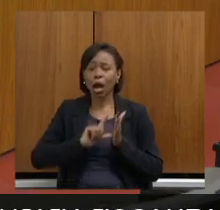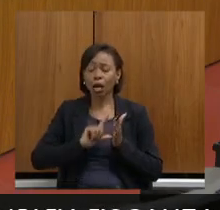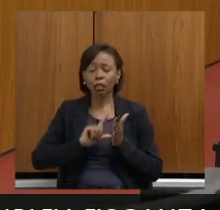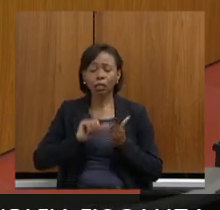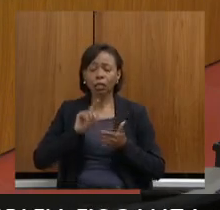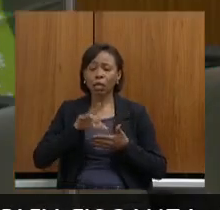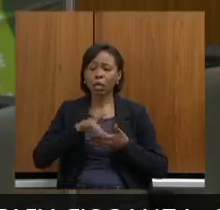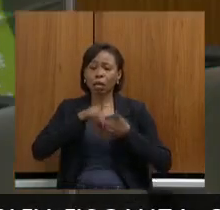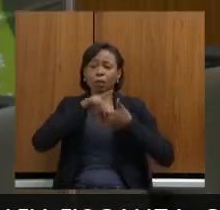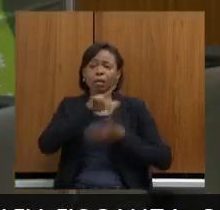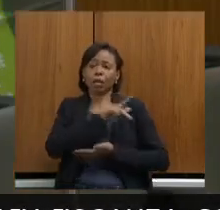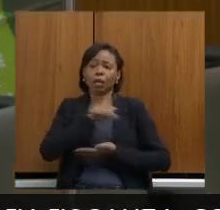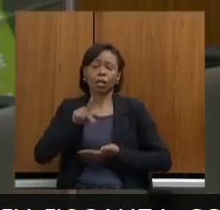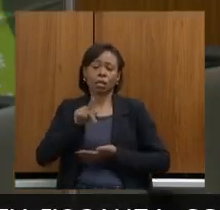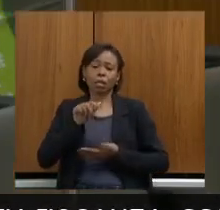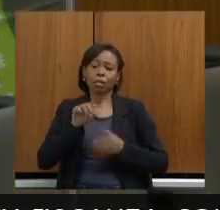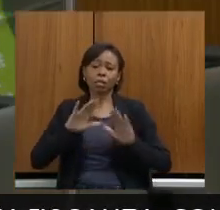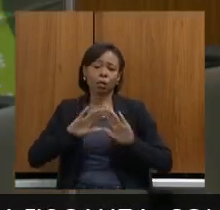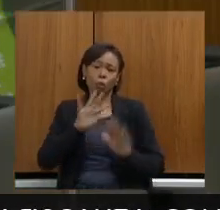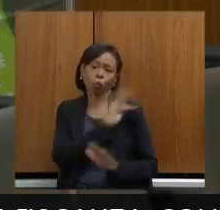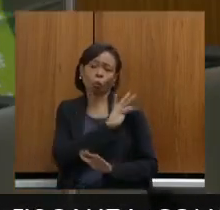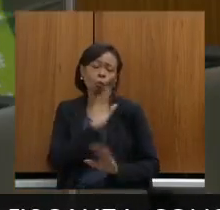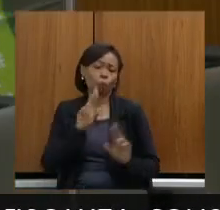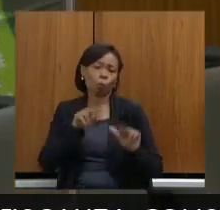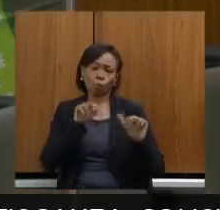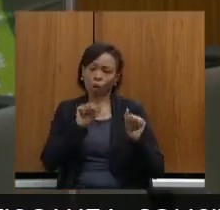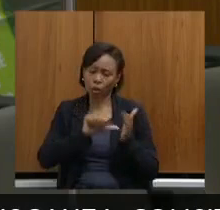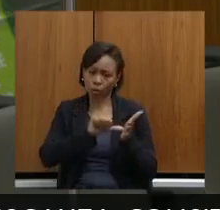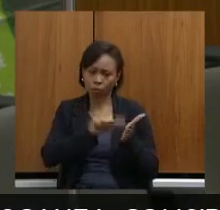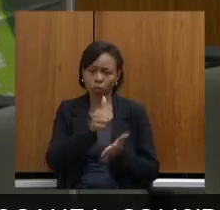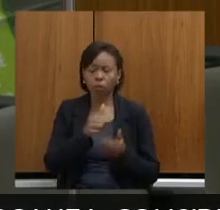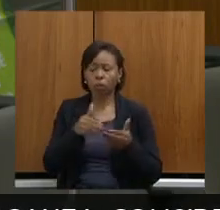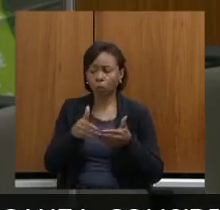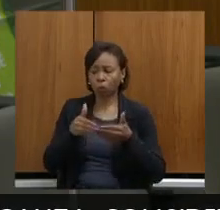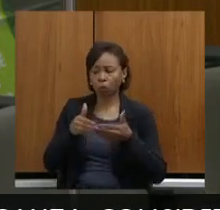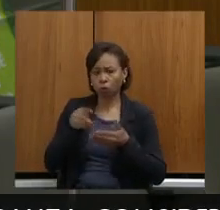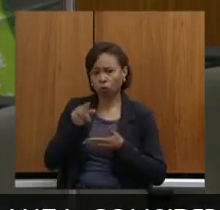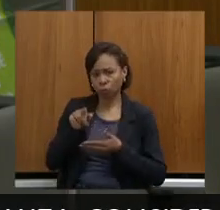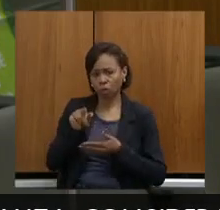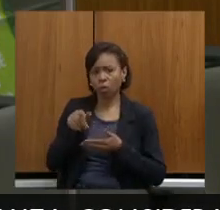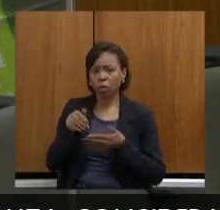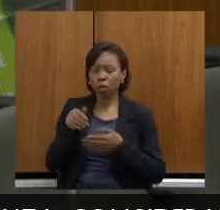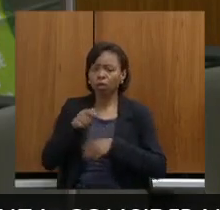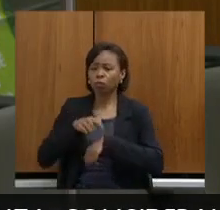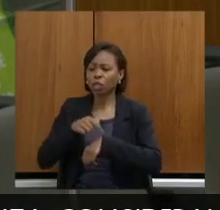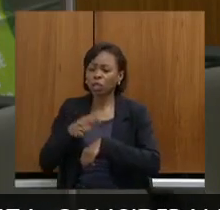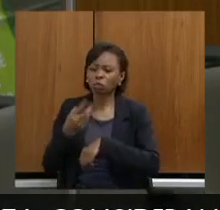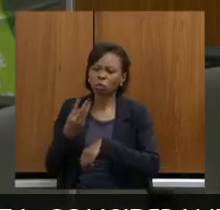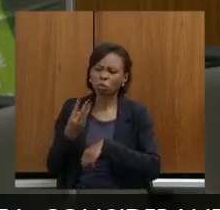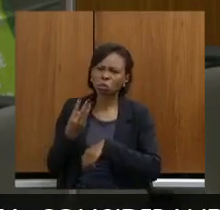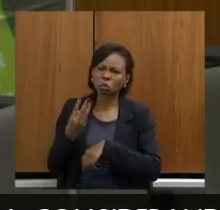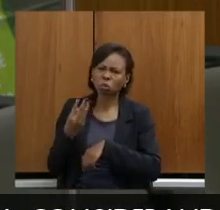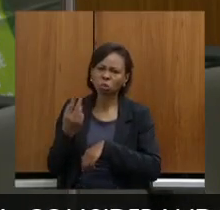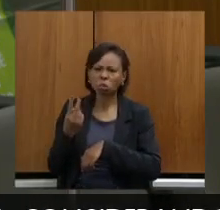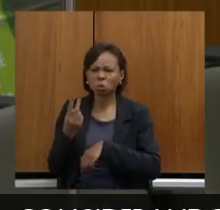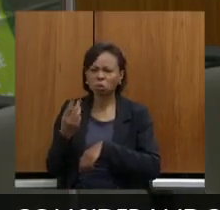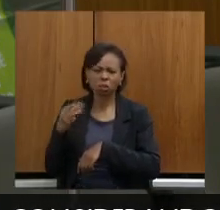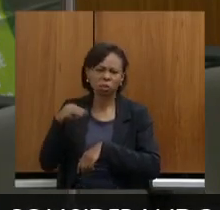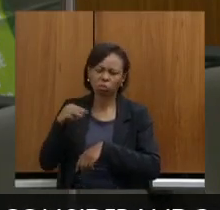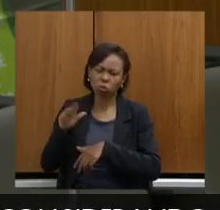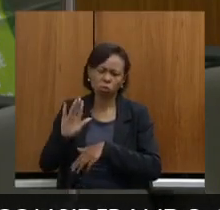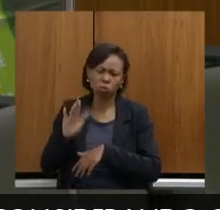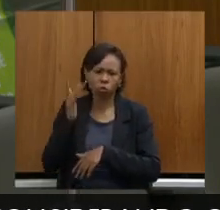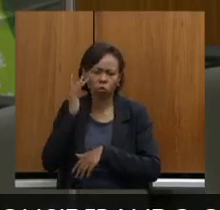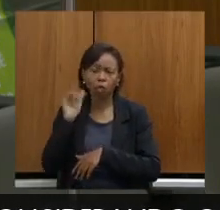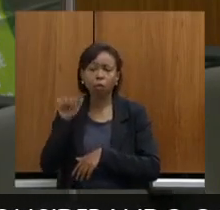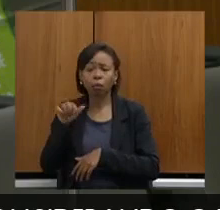cabeça então eu peço que ele requer e considere que use dos seus 23 cinco minutos eu não me lembro quantos são os minutos da réplica